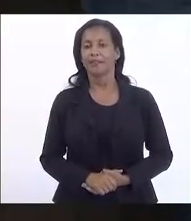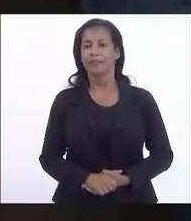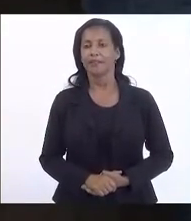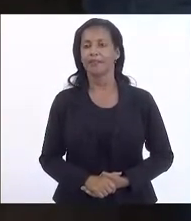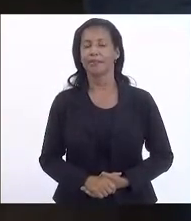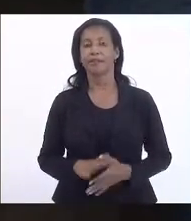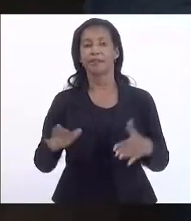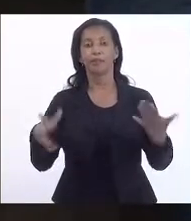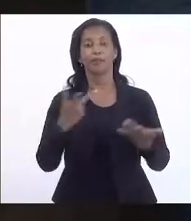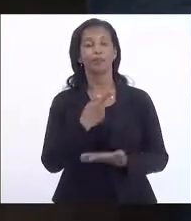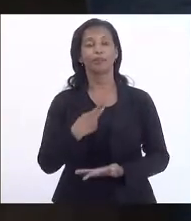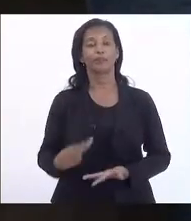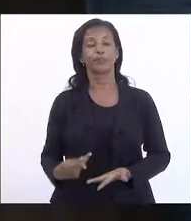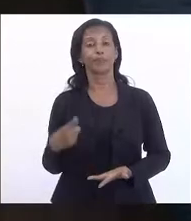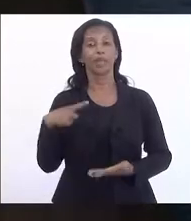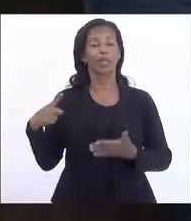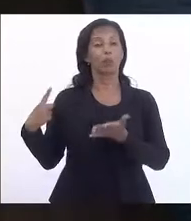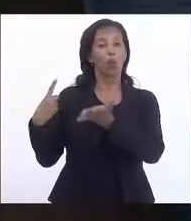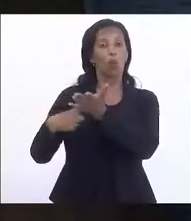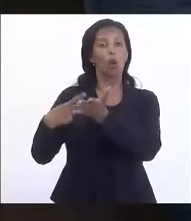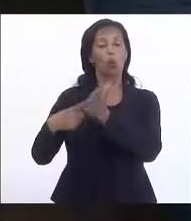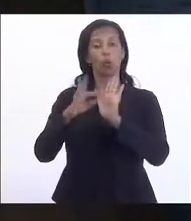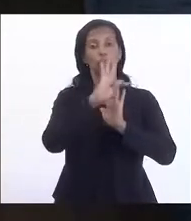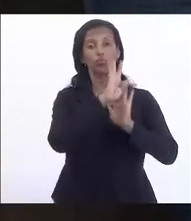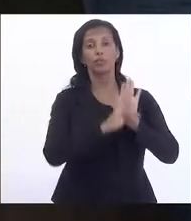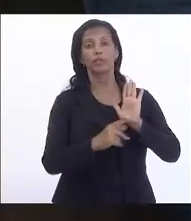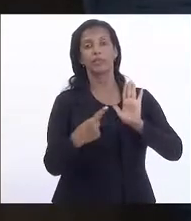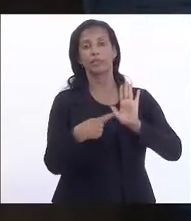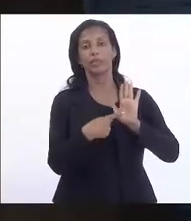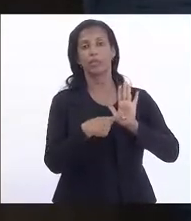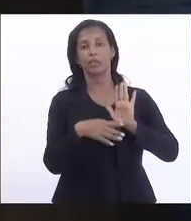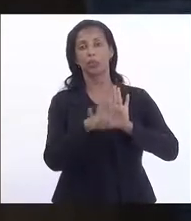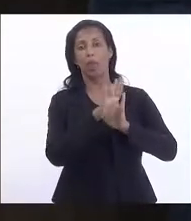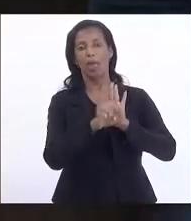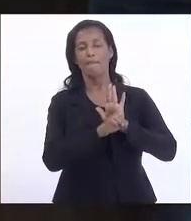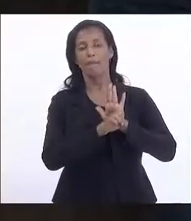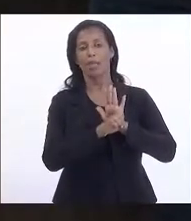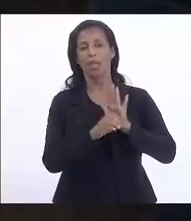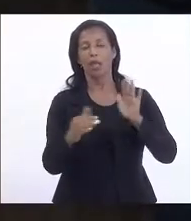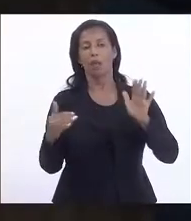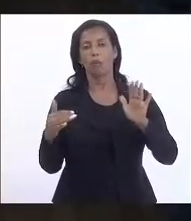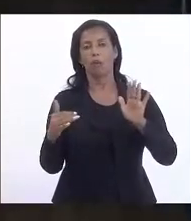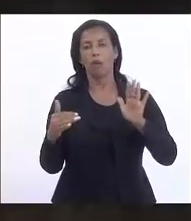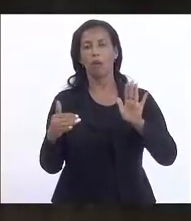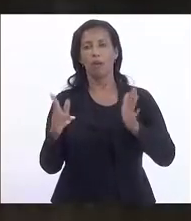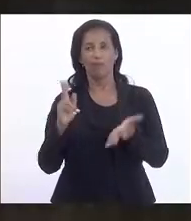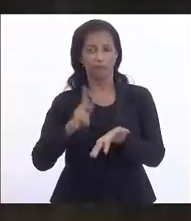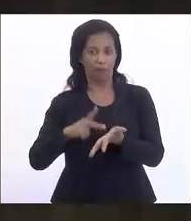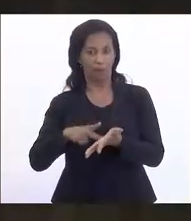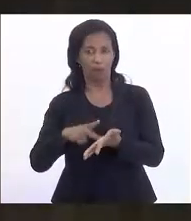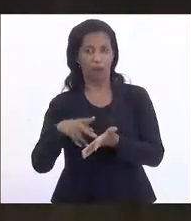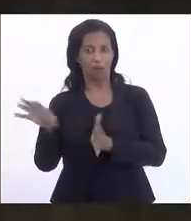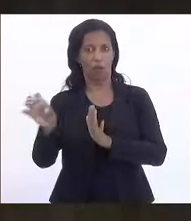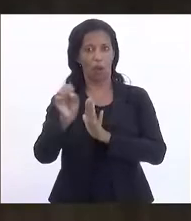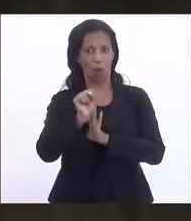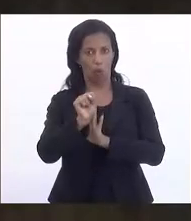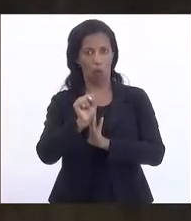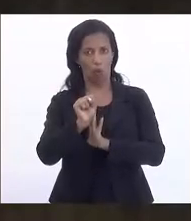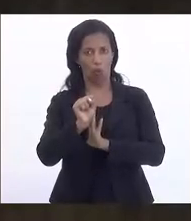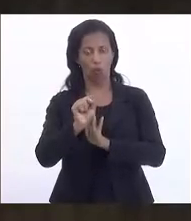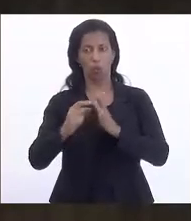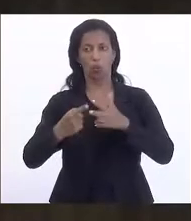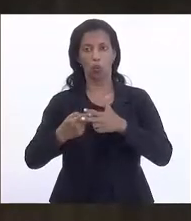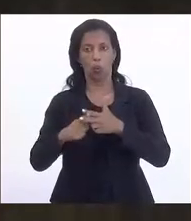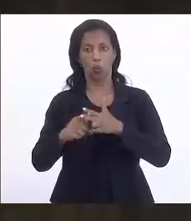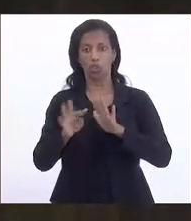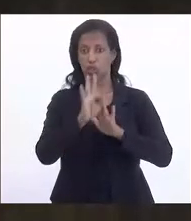Senhor presidente, temos um acordo sobre o texto, e a emenda é favorável à emenda 8, favorável com subemenda à emenda 5, corrigido o texto